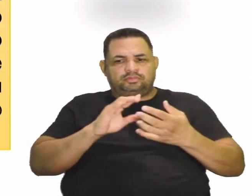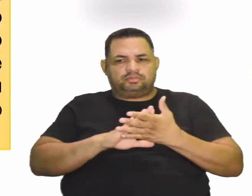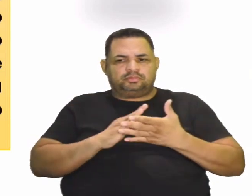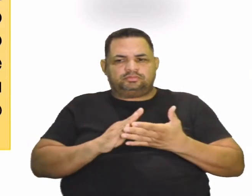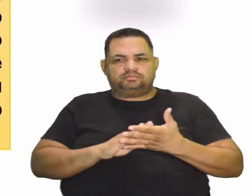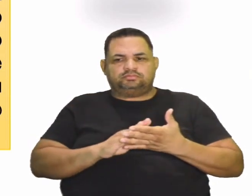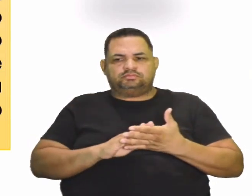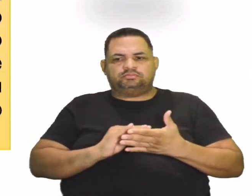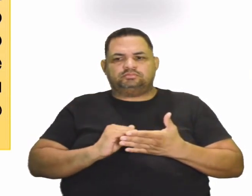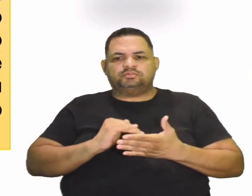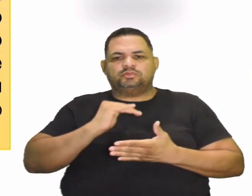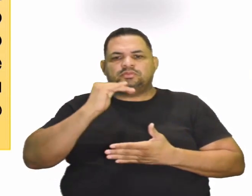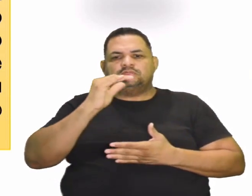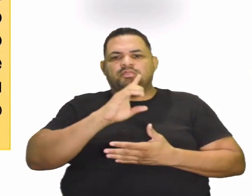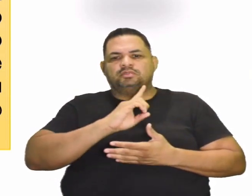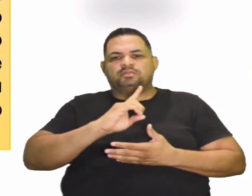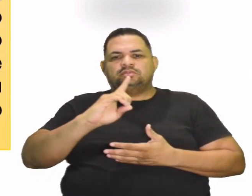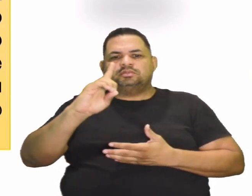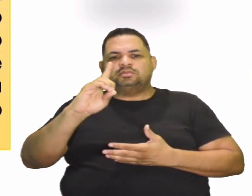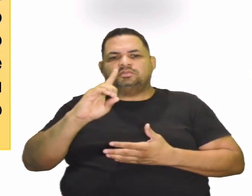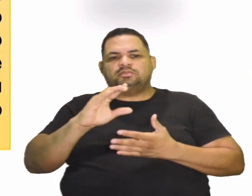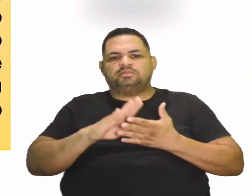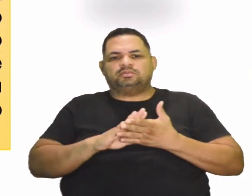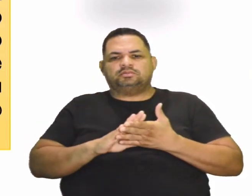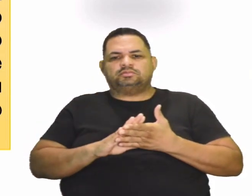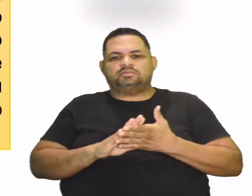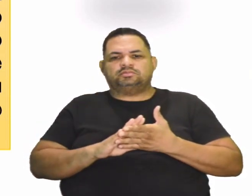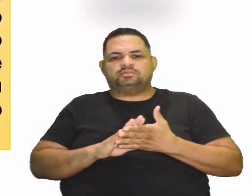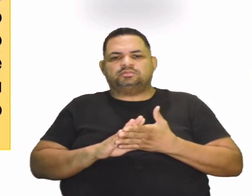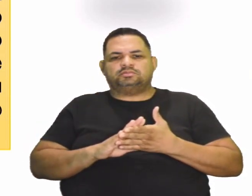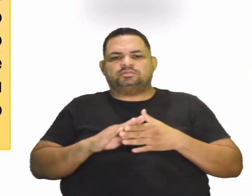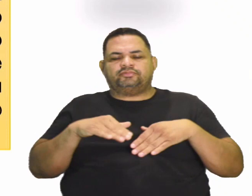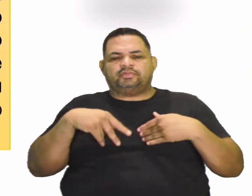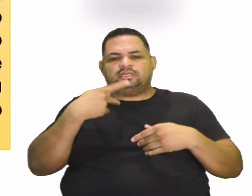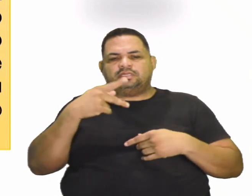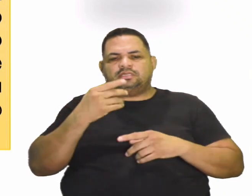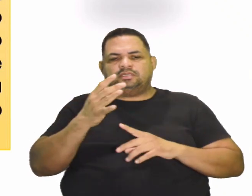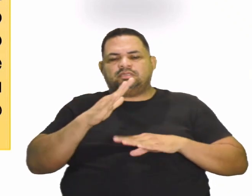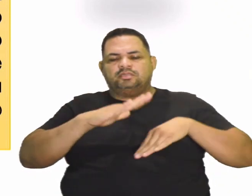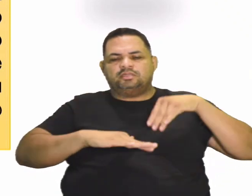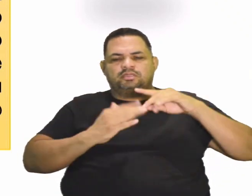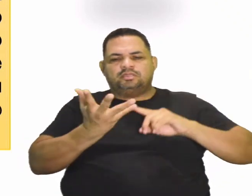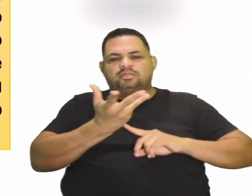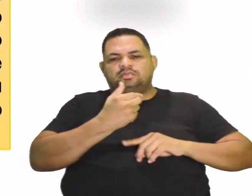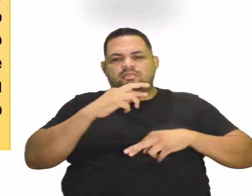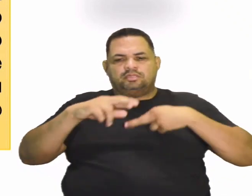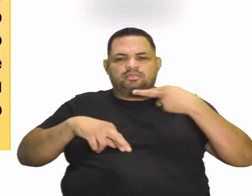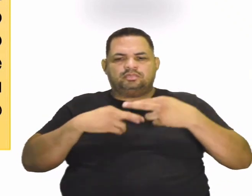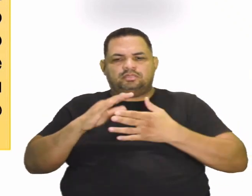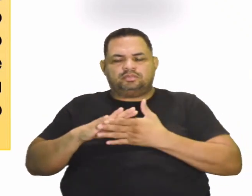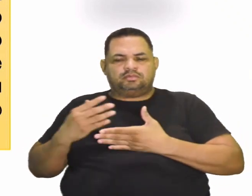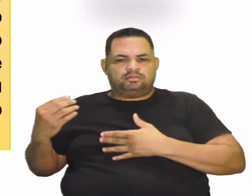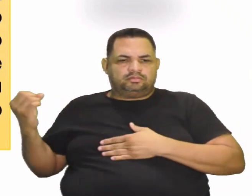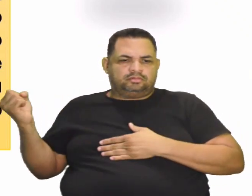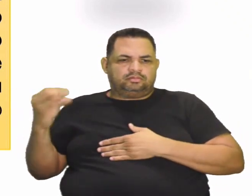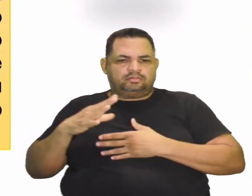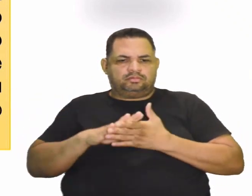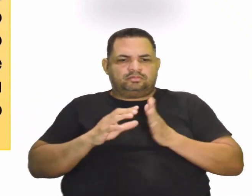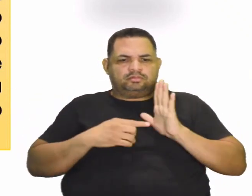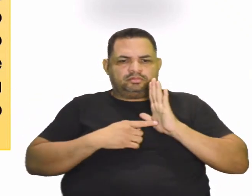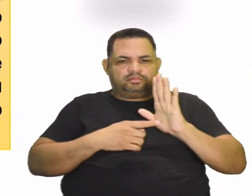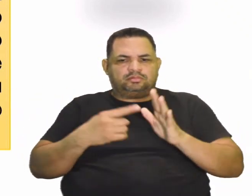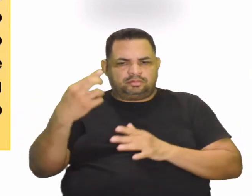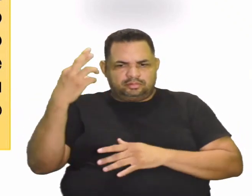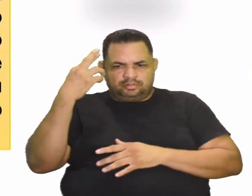sobrenatural. Então, no que diz respeito à arte, o artista do Renascimento buscou, então, expressar